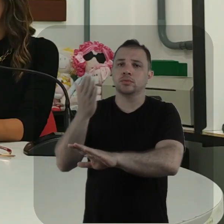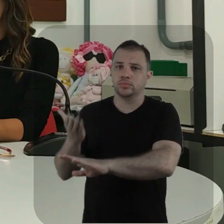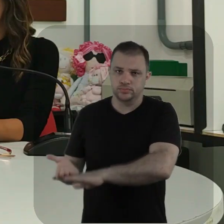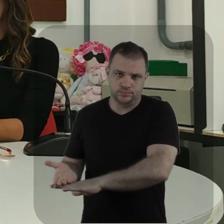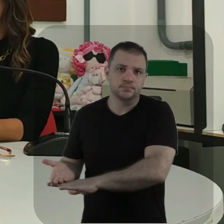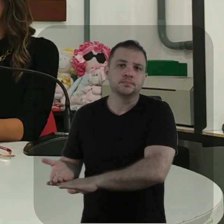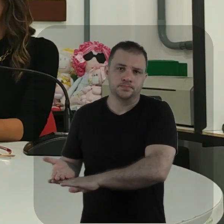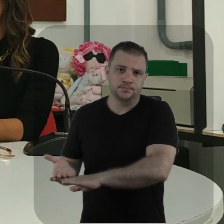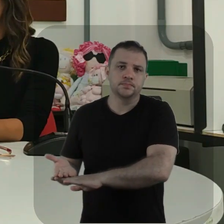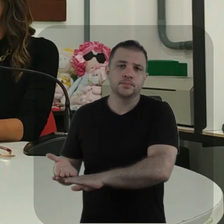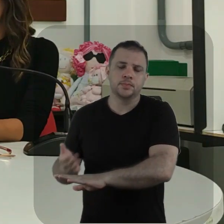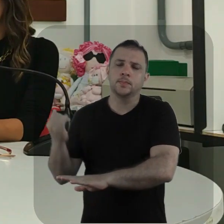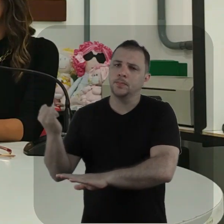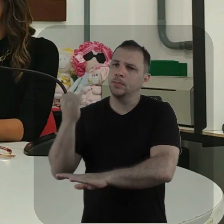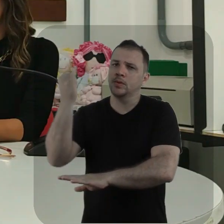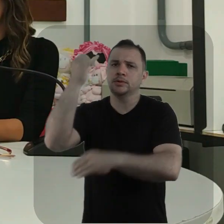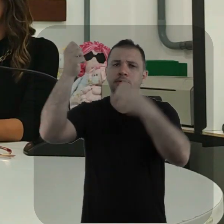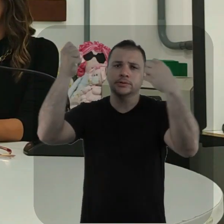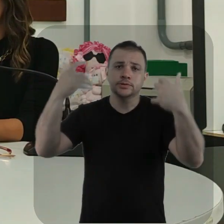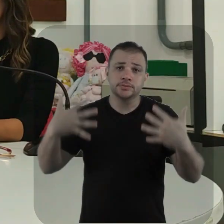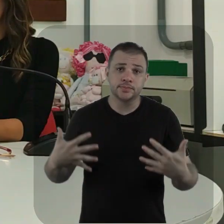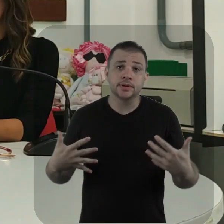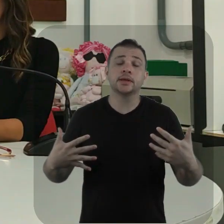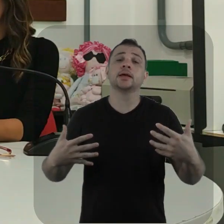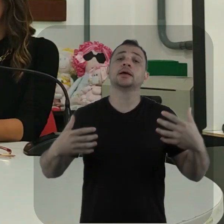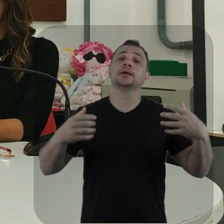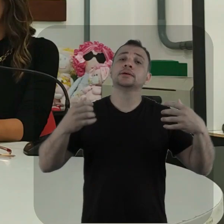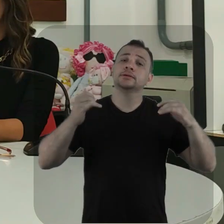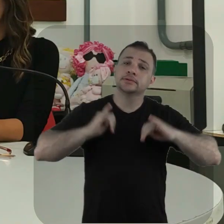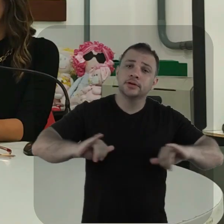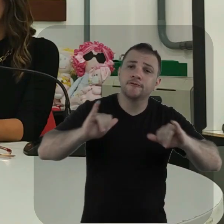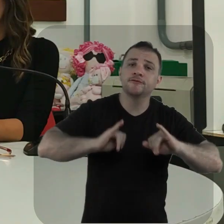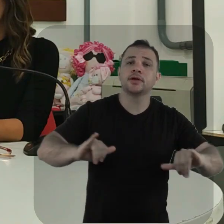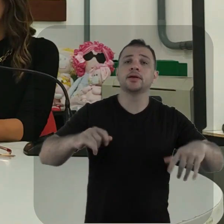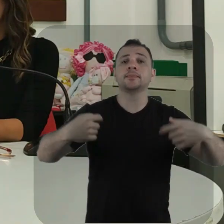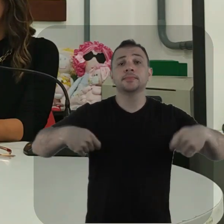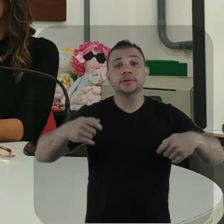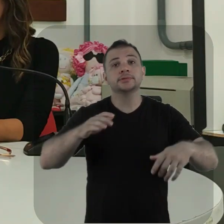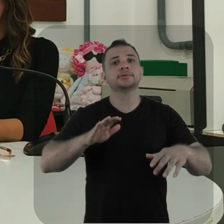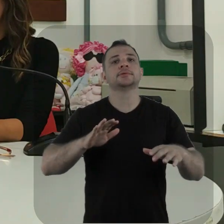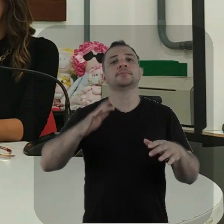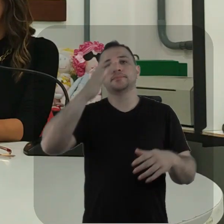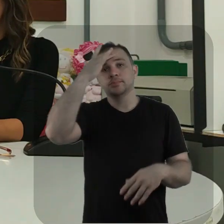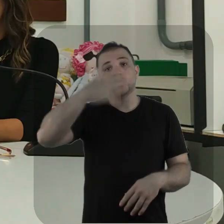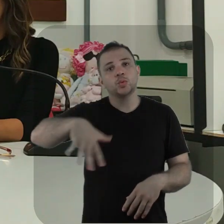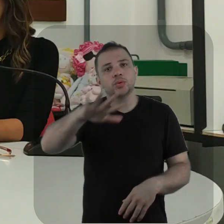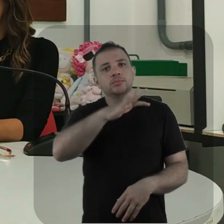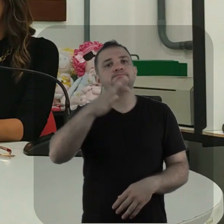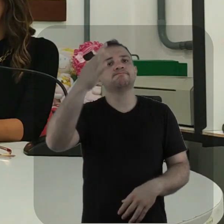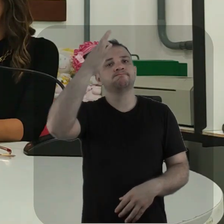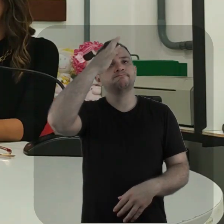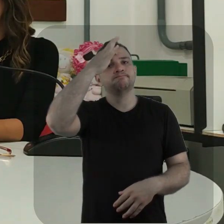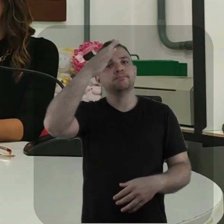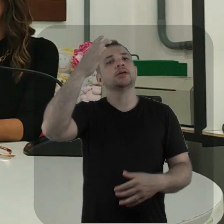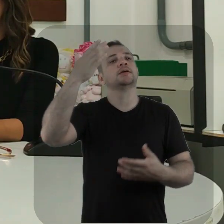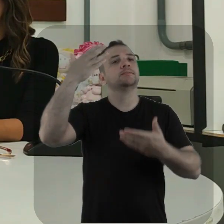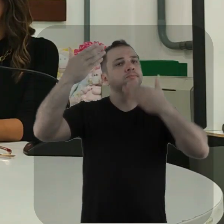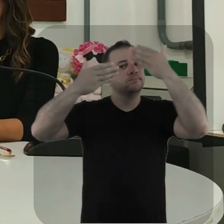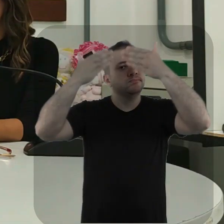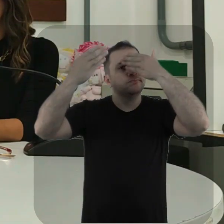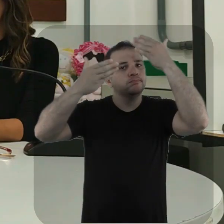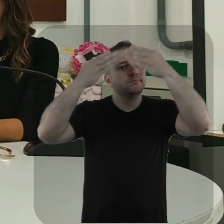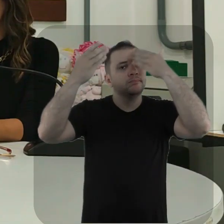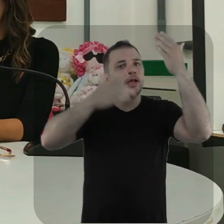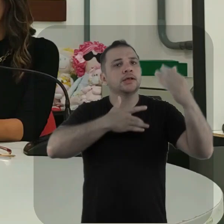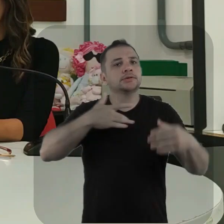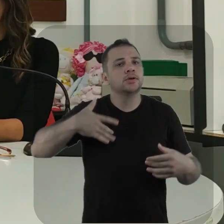muito importante enfatizarmos nessa sensibilização em relação ao cuidado com a saúde mental. E a Camila, né, está